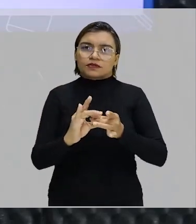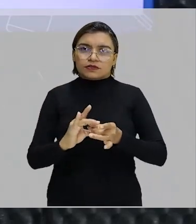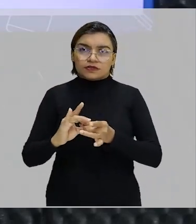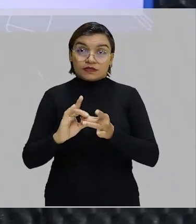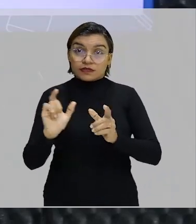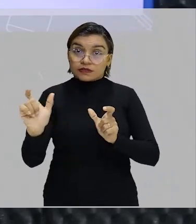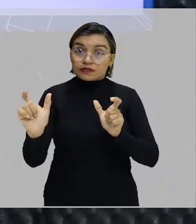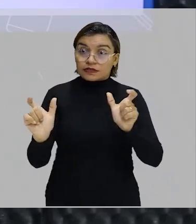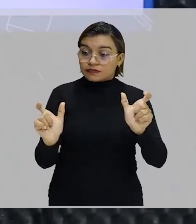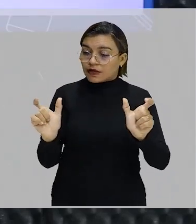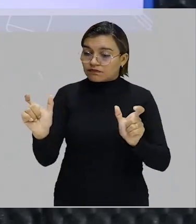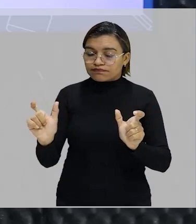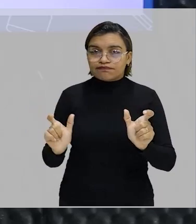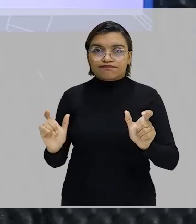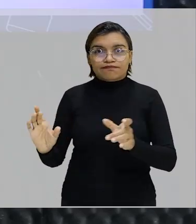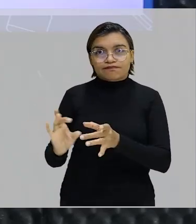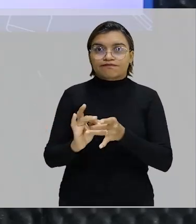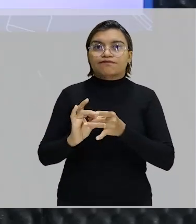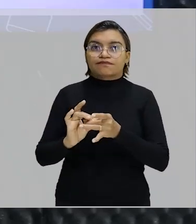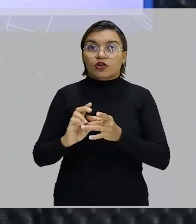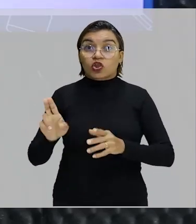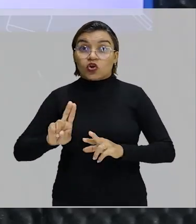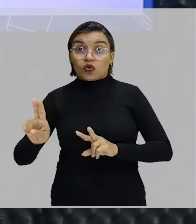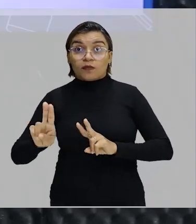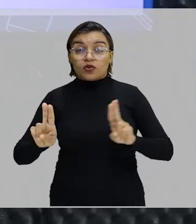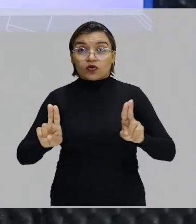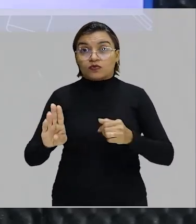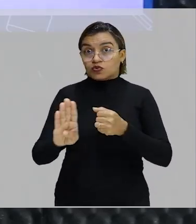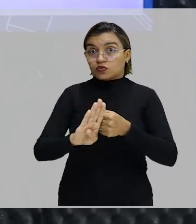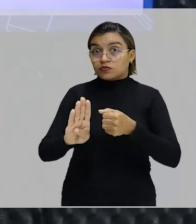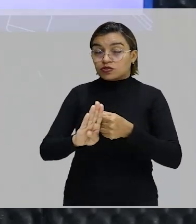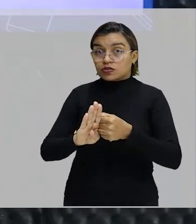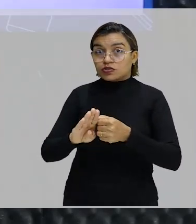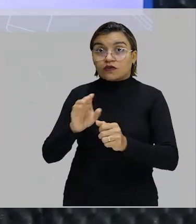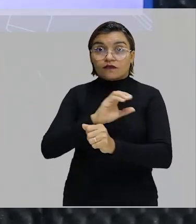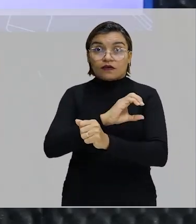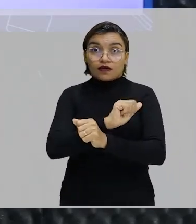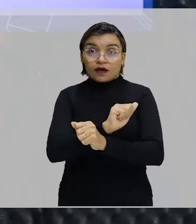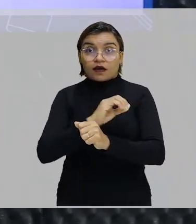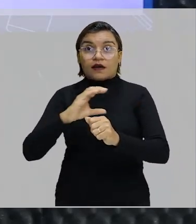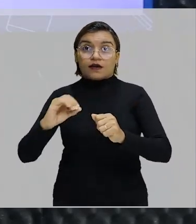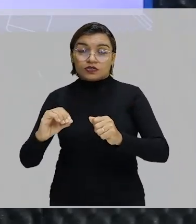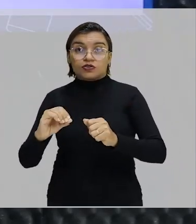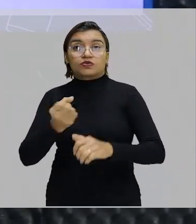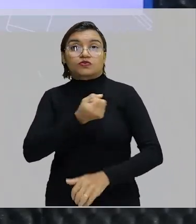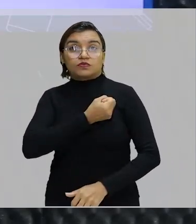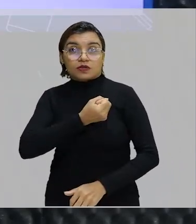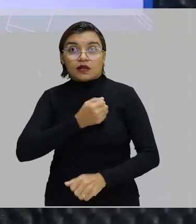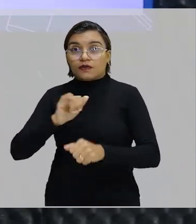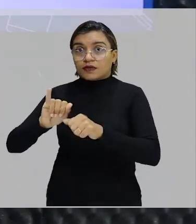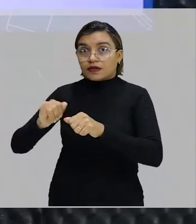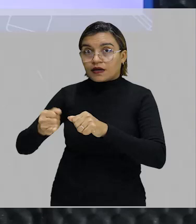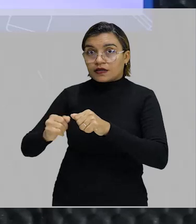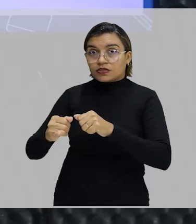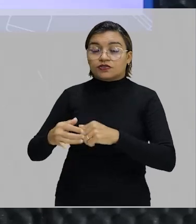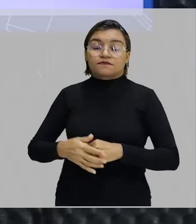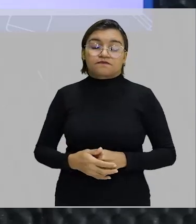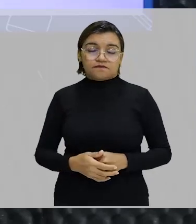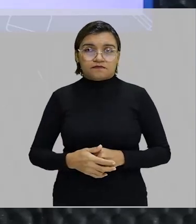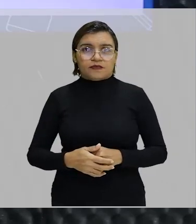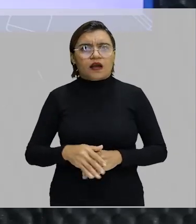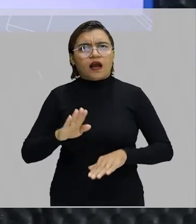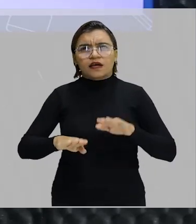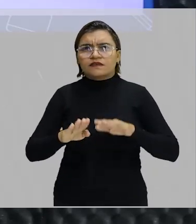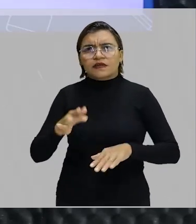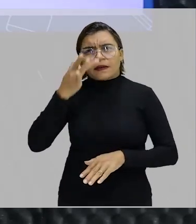das palavras que são nome, pronome, substantivo, artigo, numeral e adjetivo, tá? Muita gente